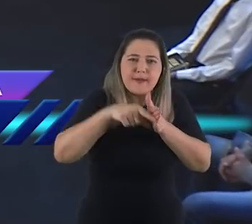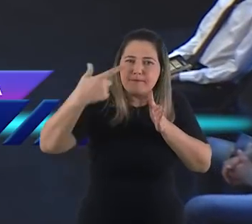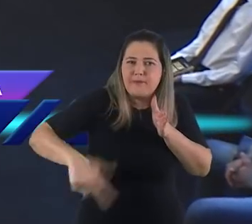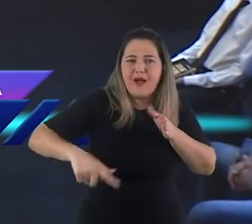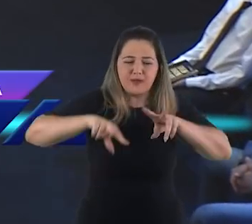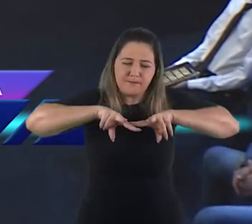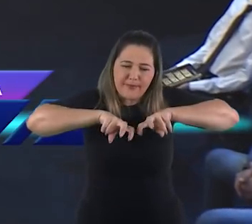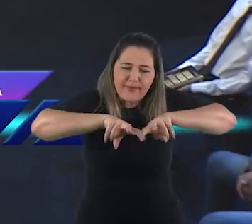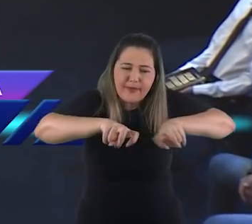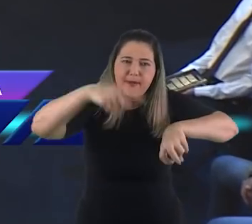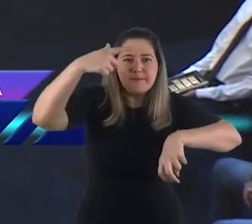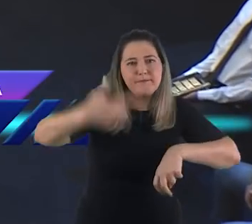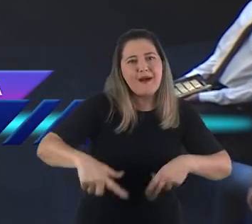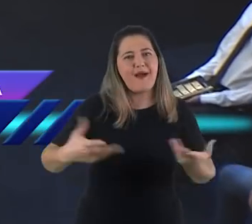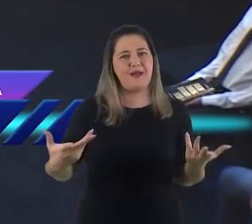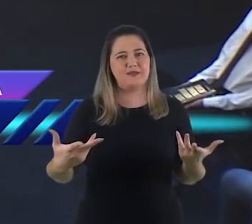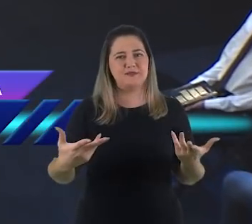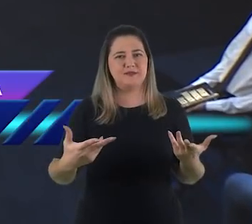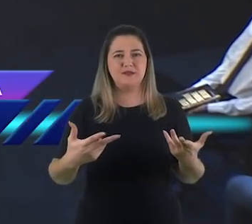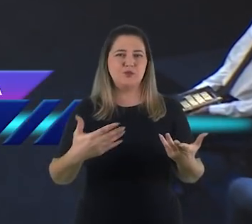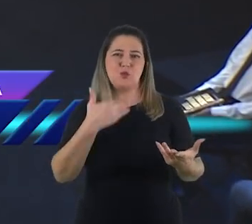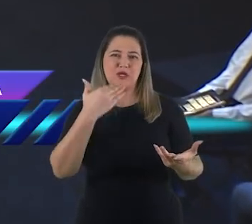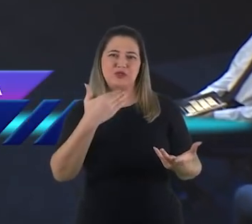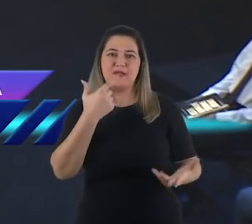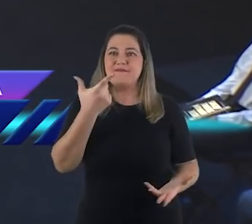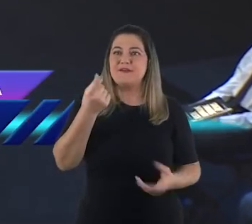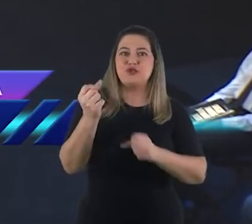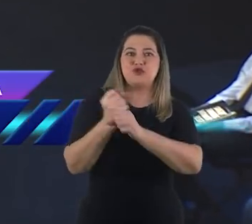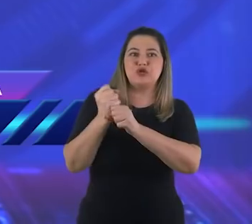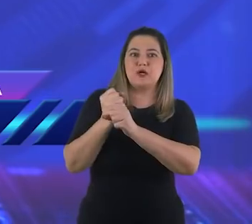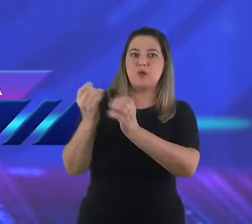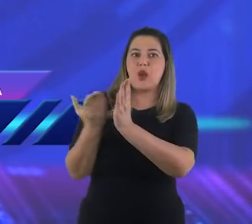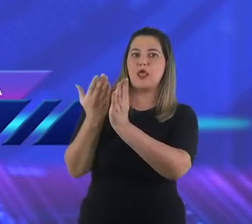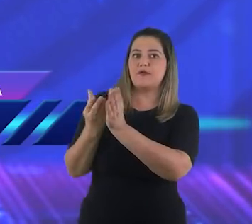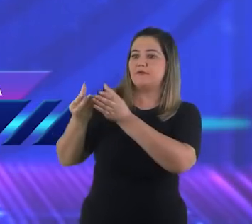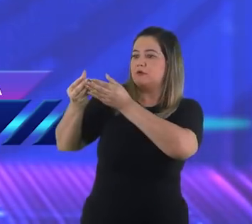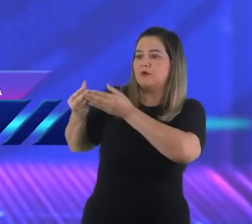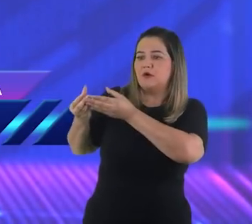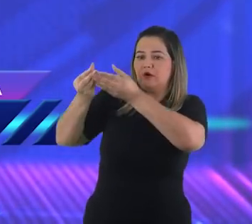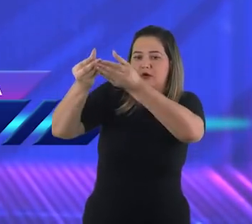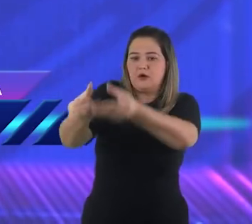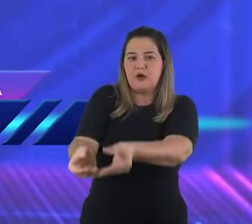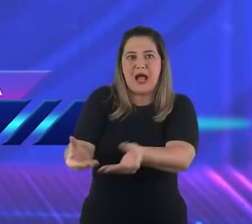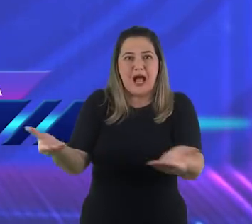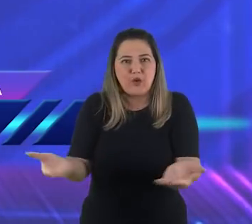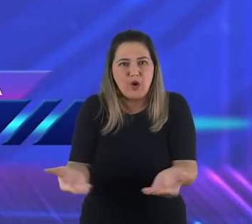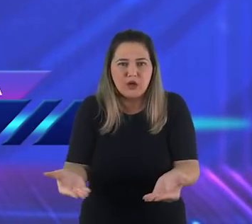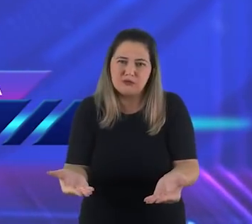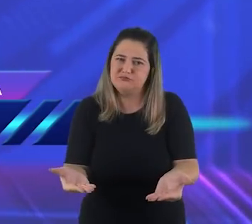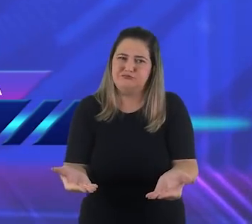crescimento na matemática. Então não dá para ficar com um livro de 20 anos atrás, talvez um pouquinho mais.